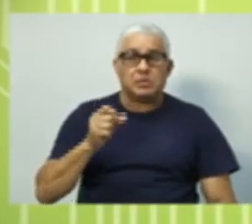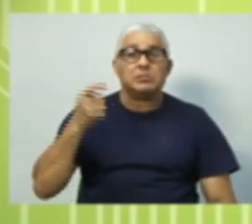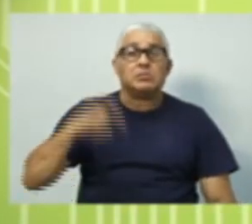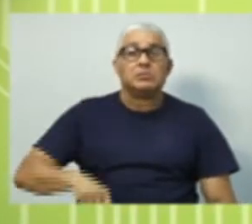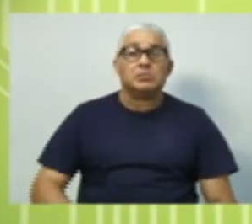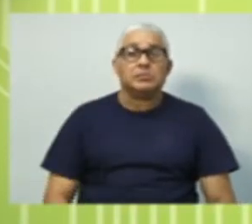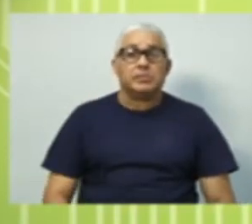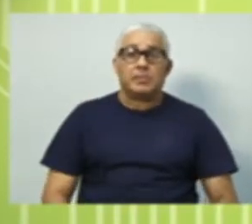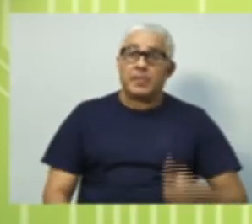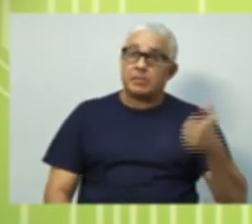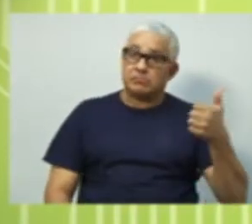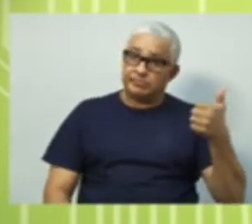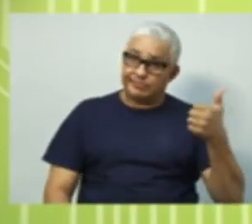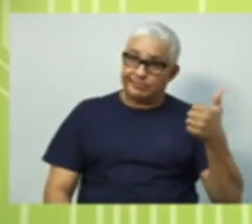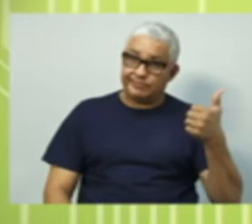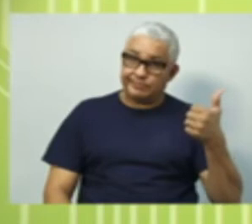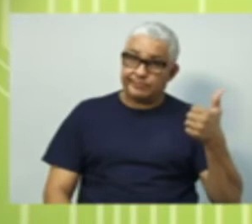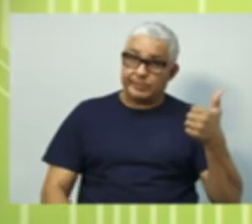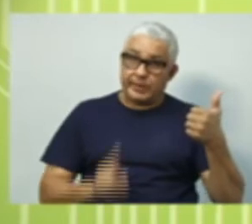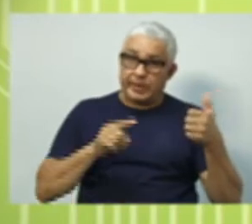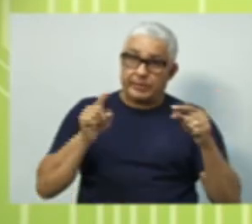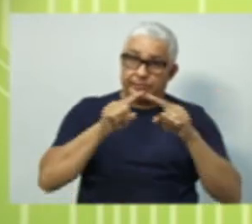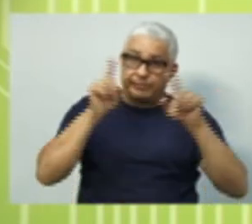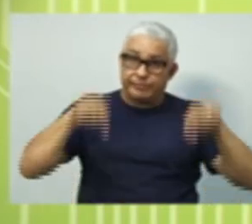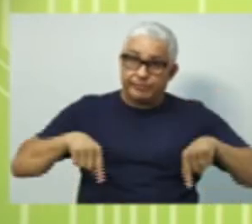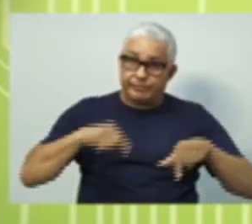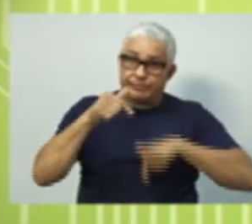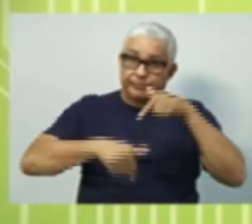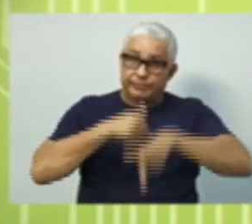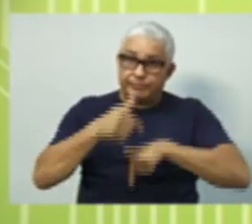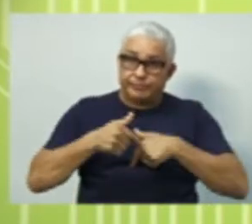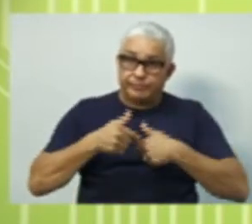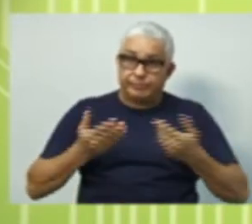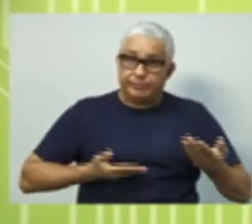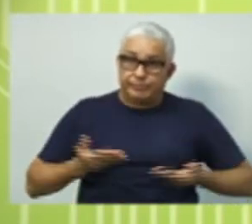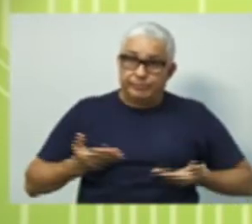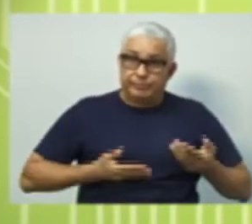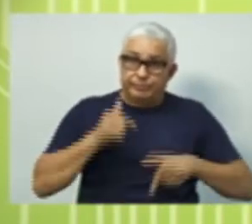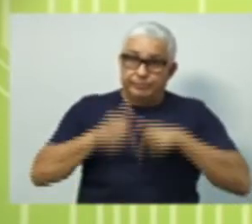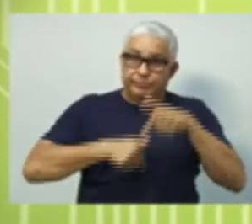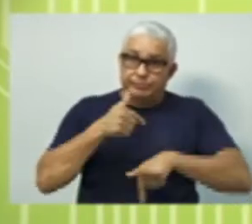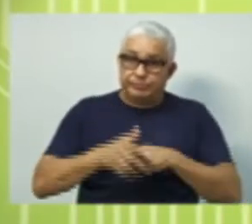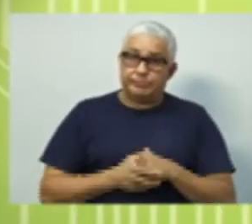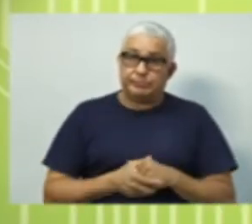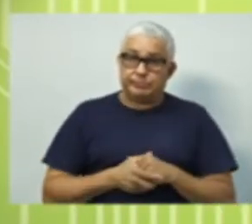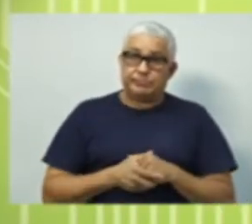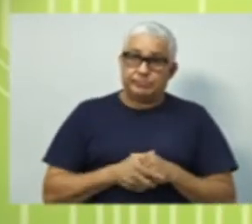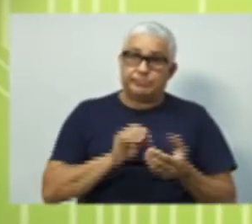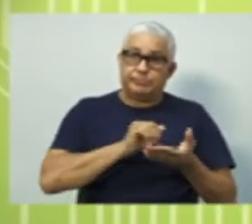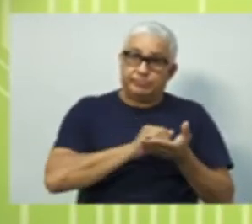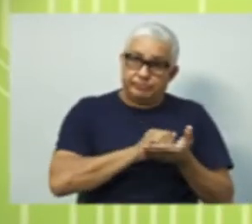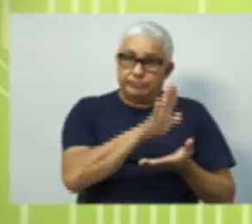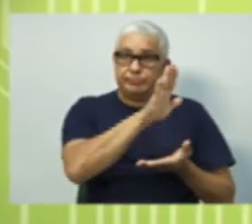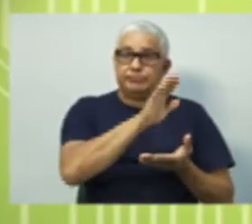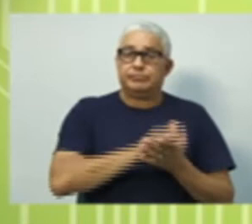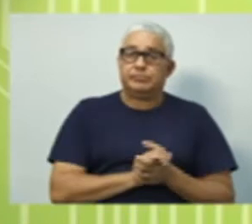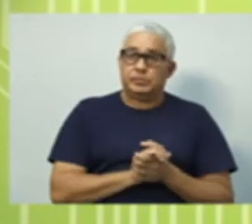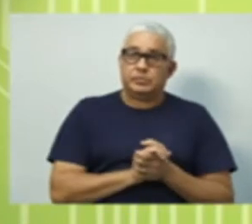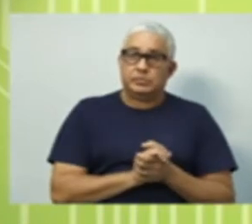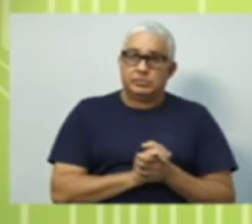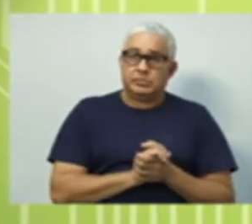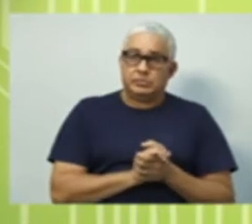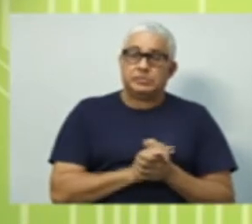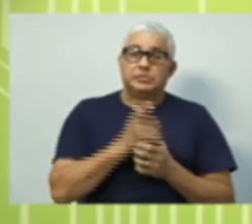resposta do Ivo lá de Colorado do Oeste. Muito bem. Então nós vemos que